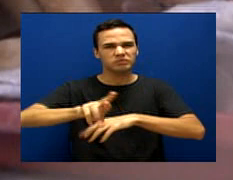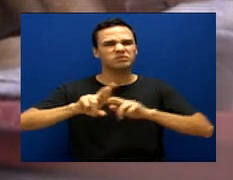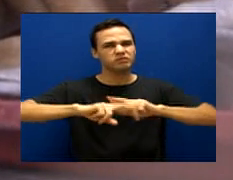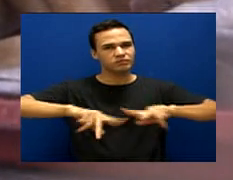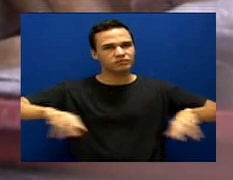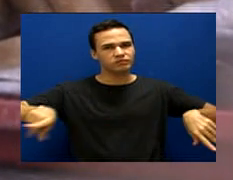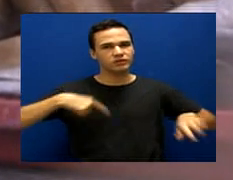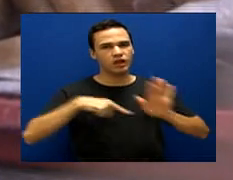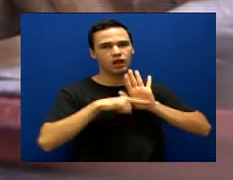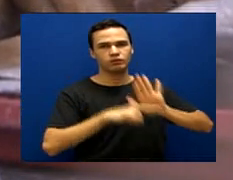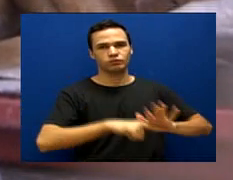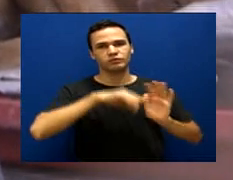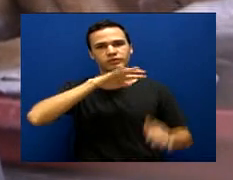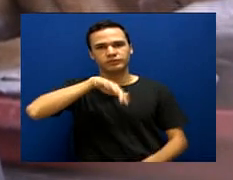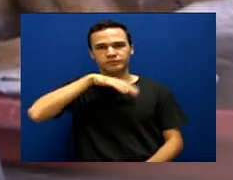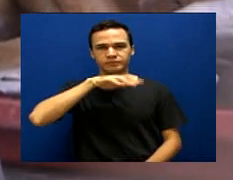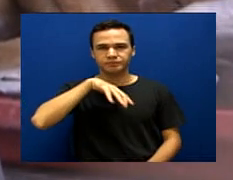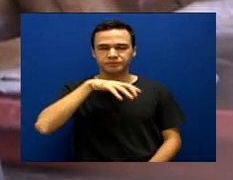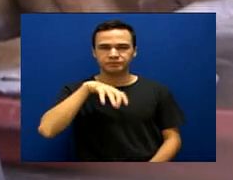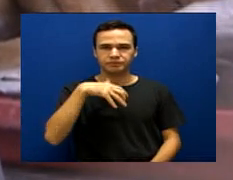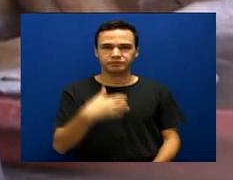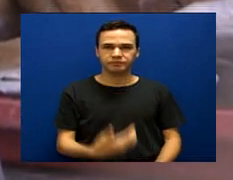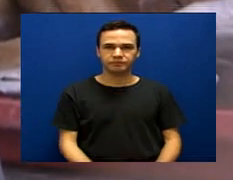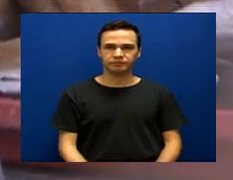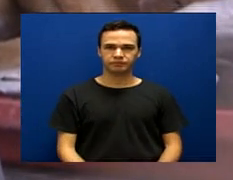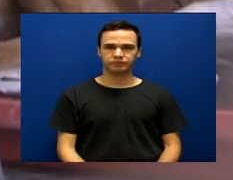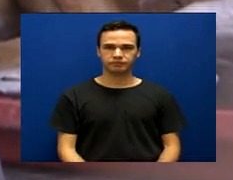propostas de proteção aos animais.